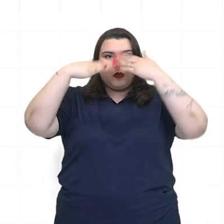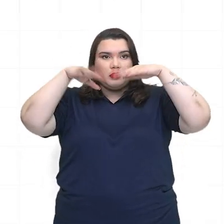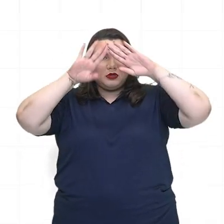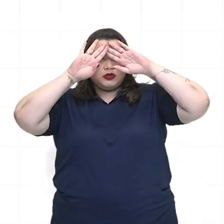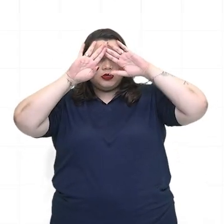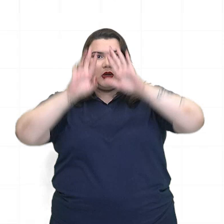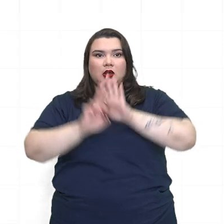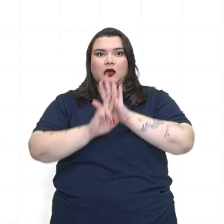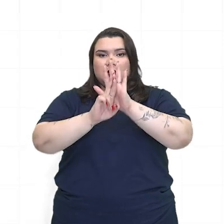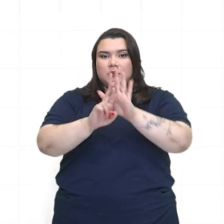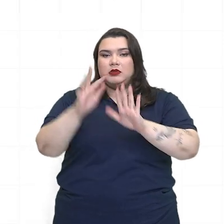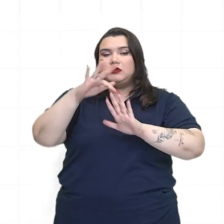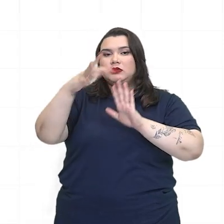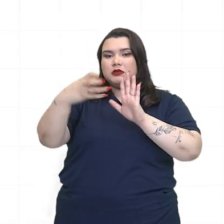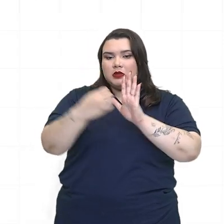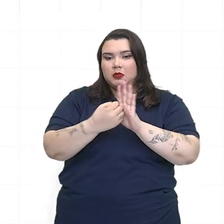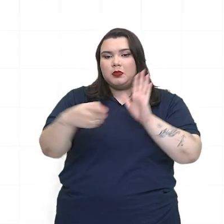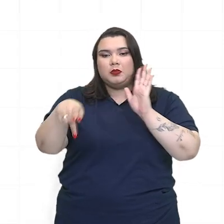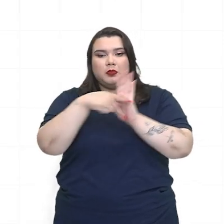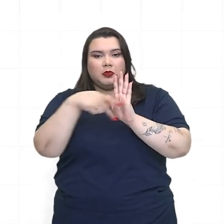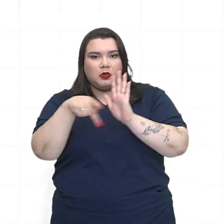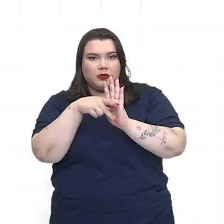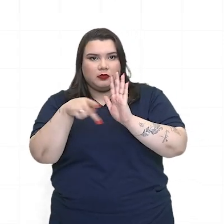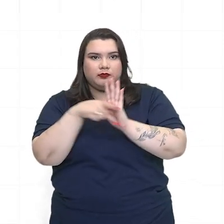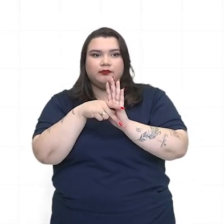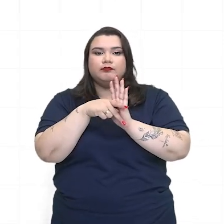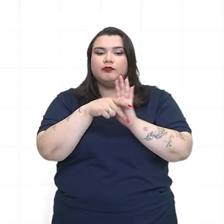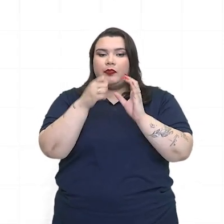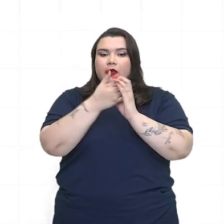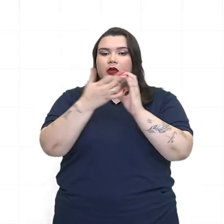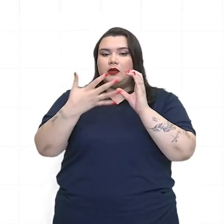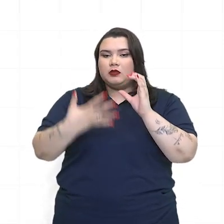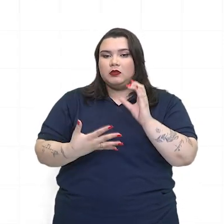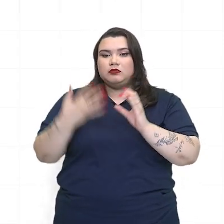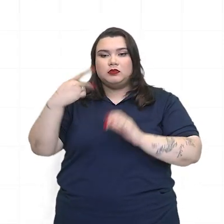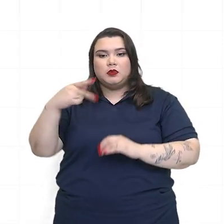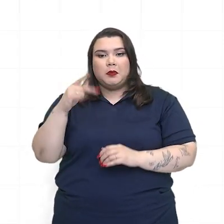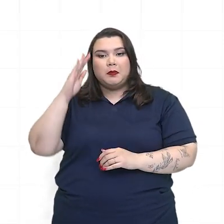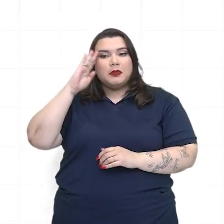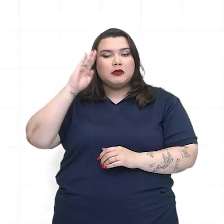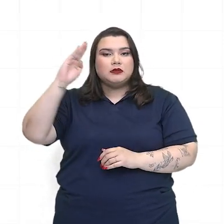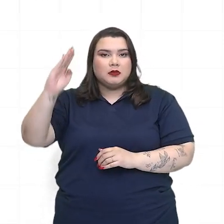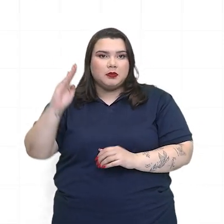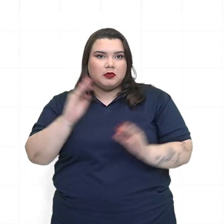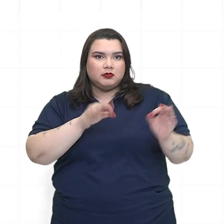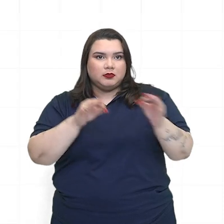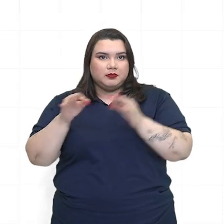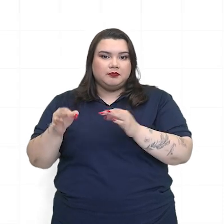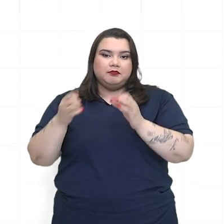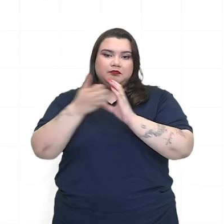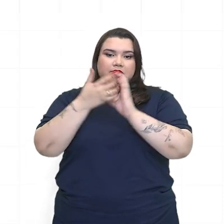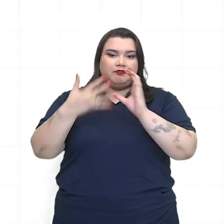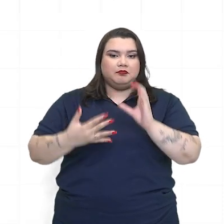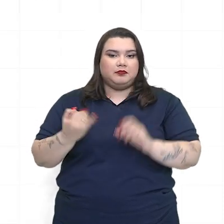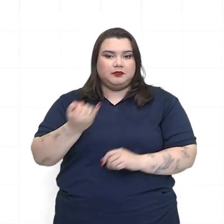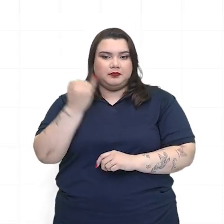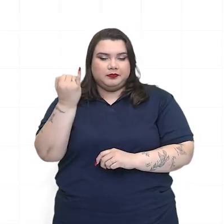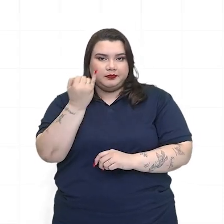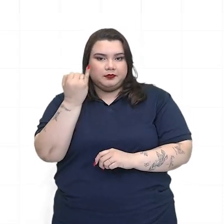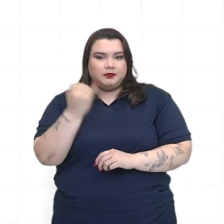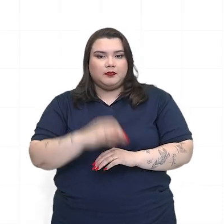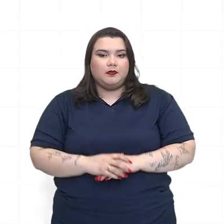representado por um símbolo, por um elemento ligado ao seu domínio, ligado às suas atribuições